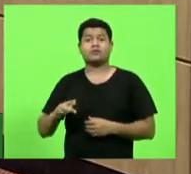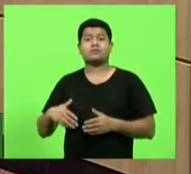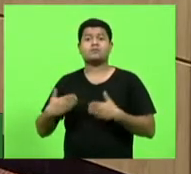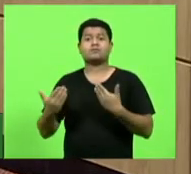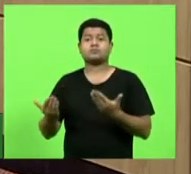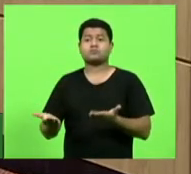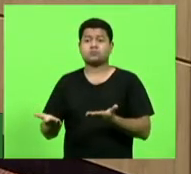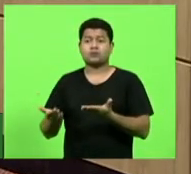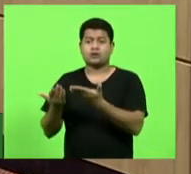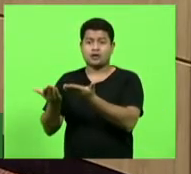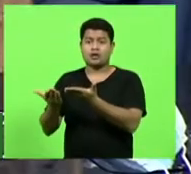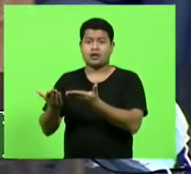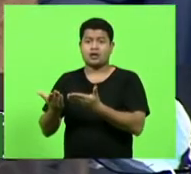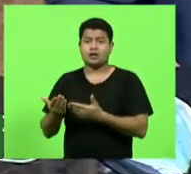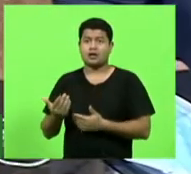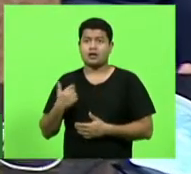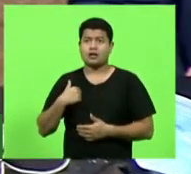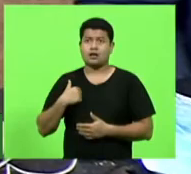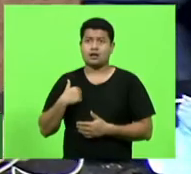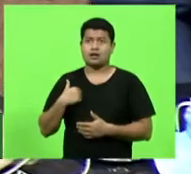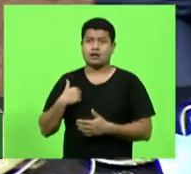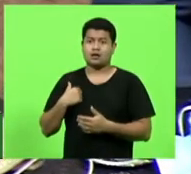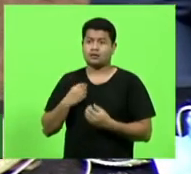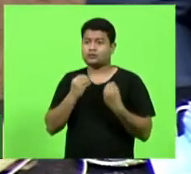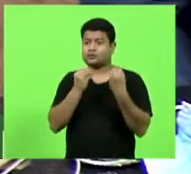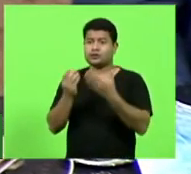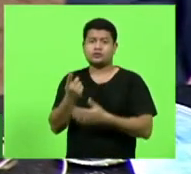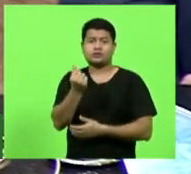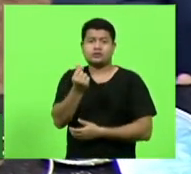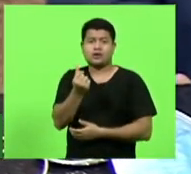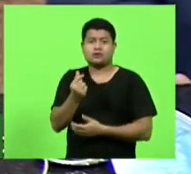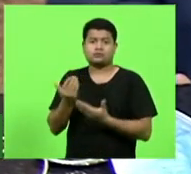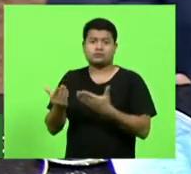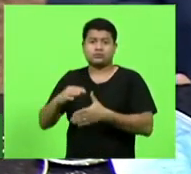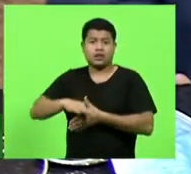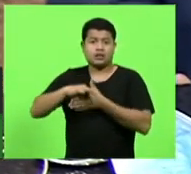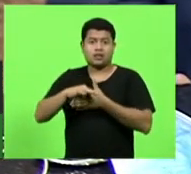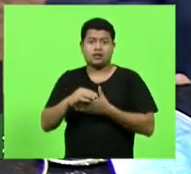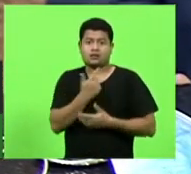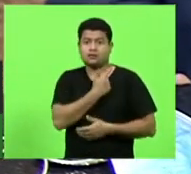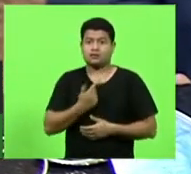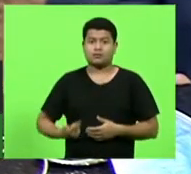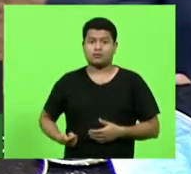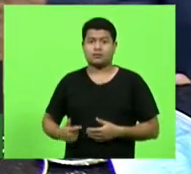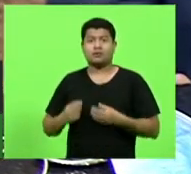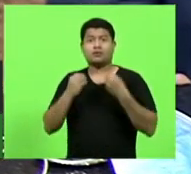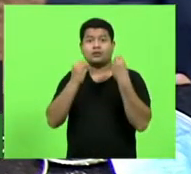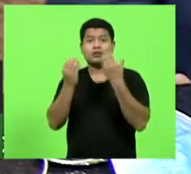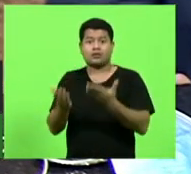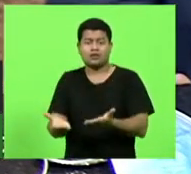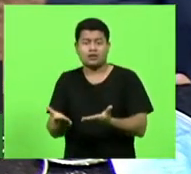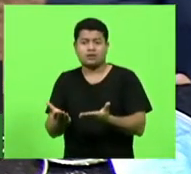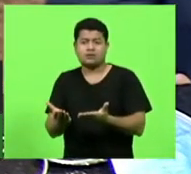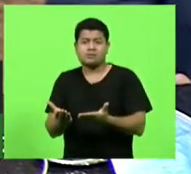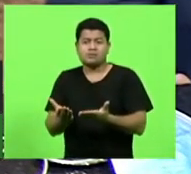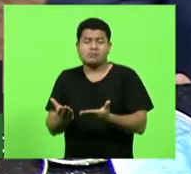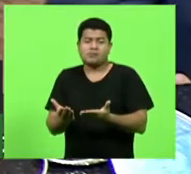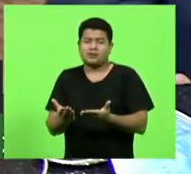o líder do governo dá para o Tribunal de Contas, para uma ex-presidente da SIDASC, para a